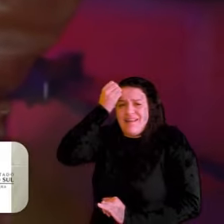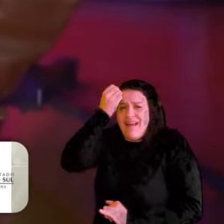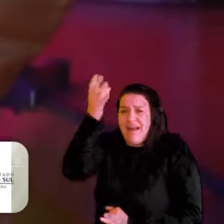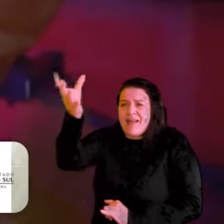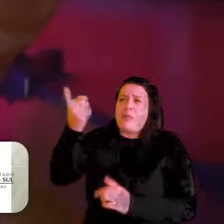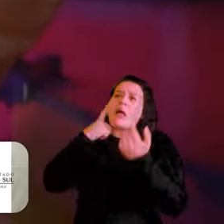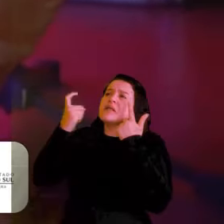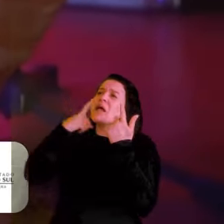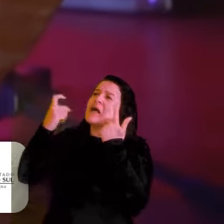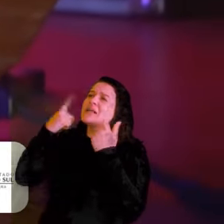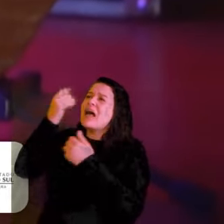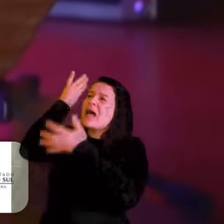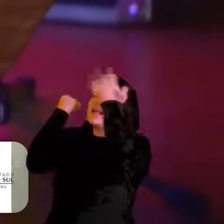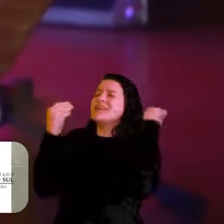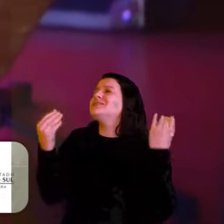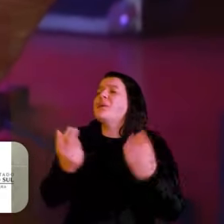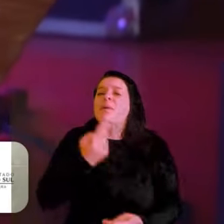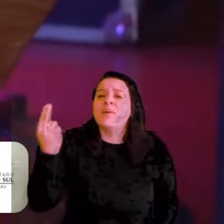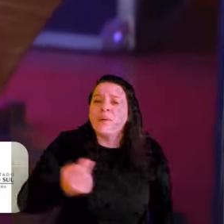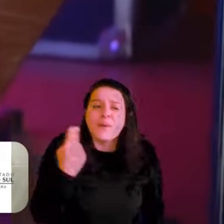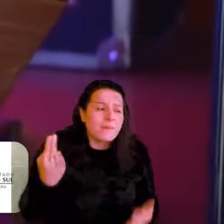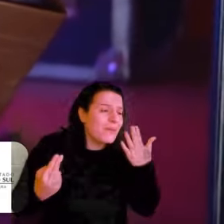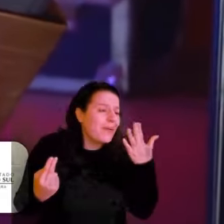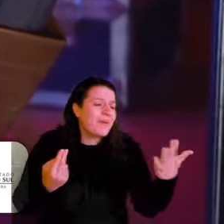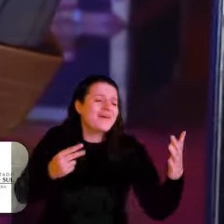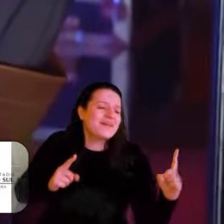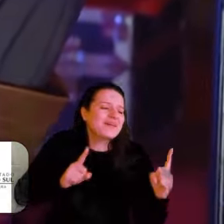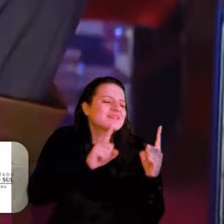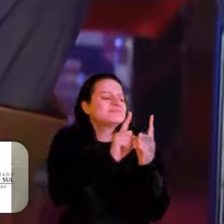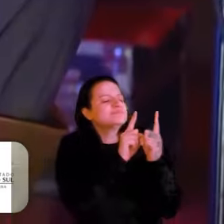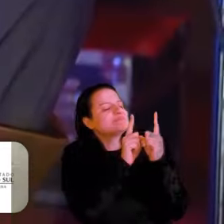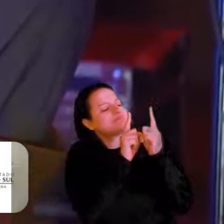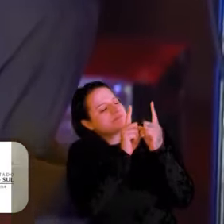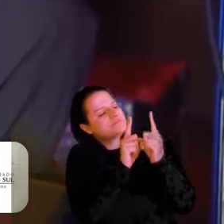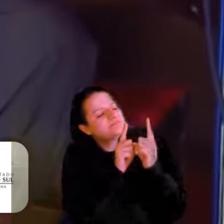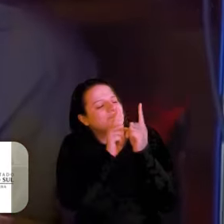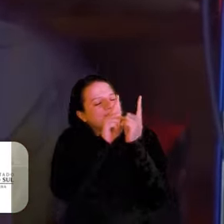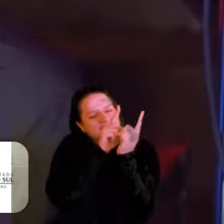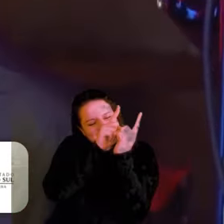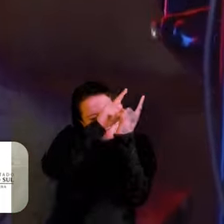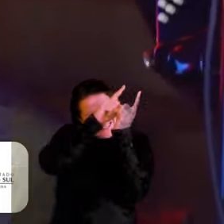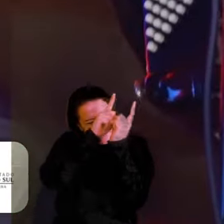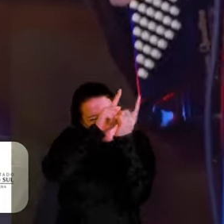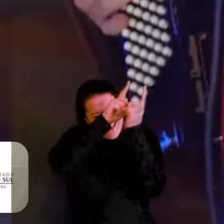mais sofrer. Já chega de chorar, tentando te esquecer.